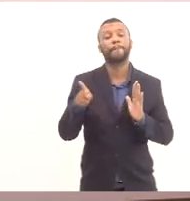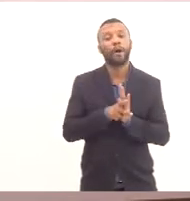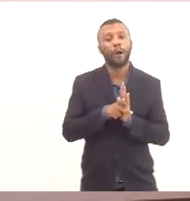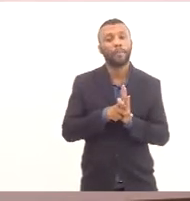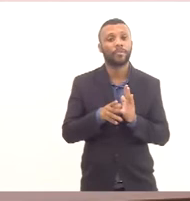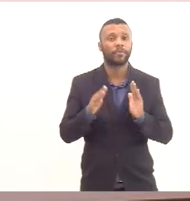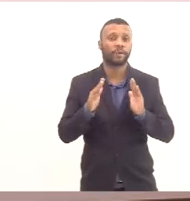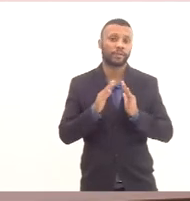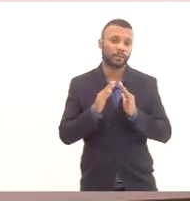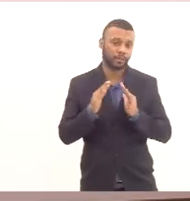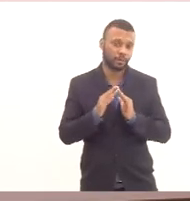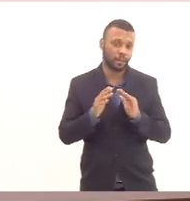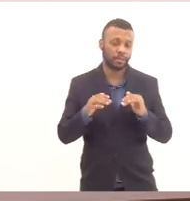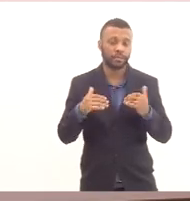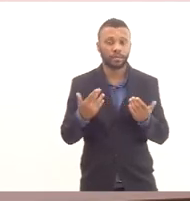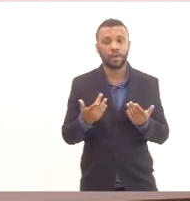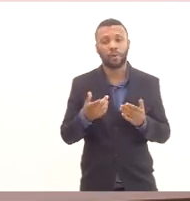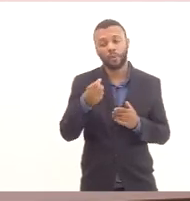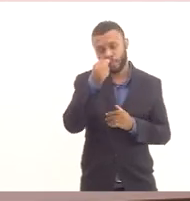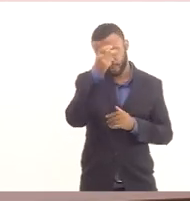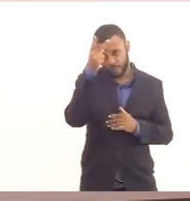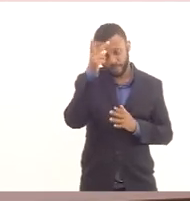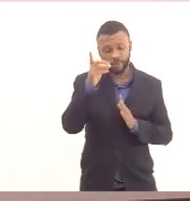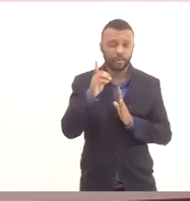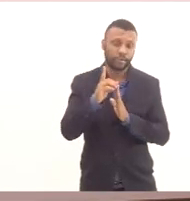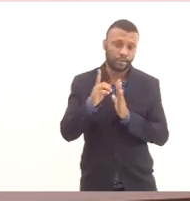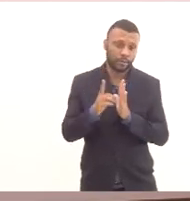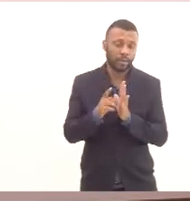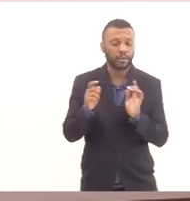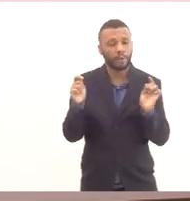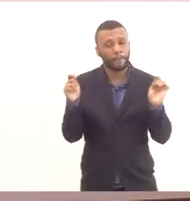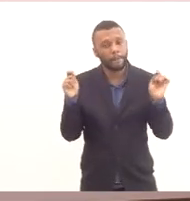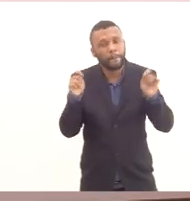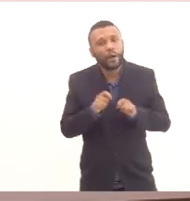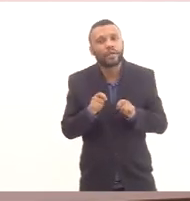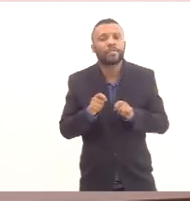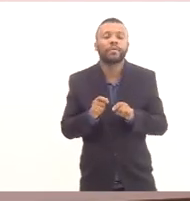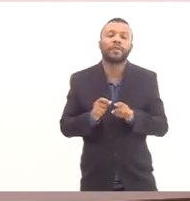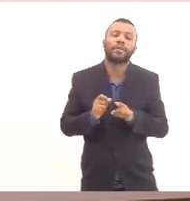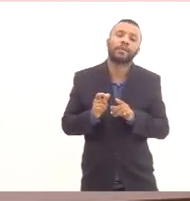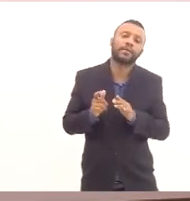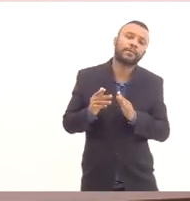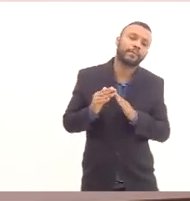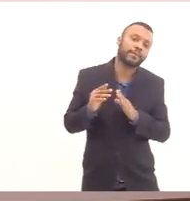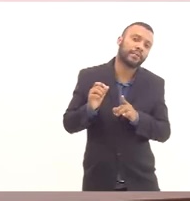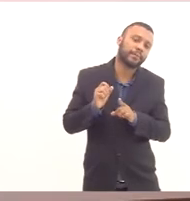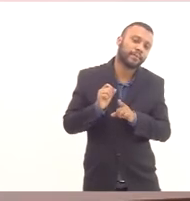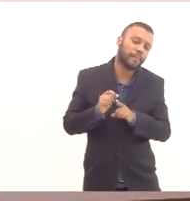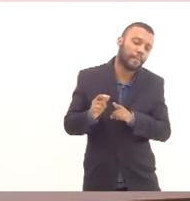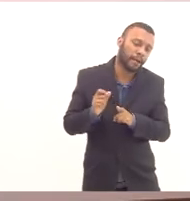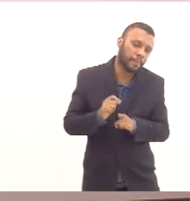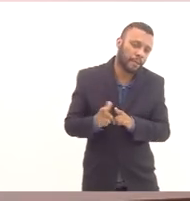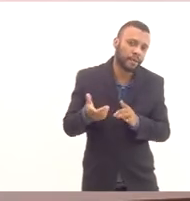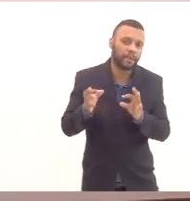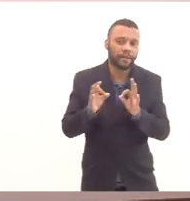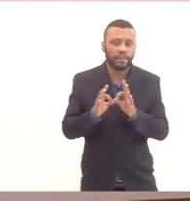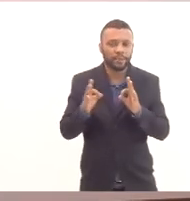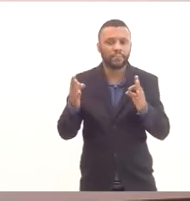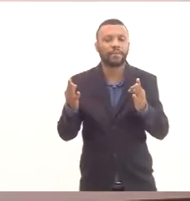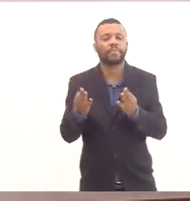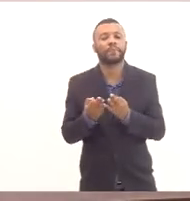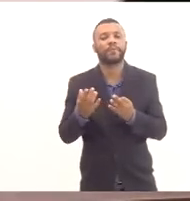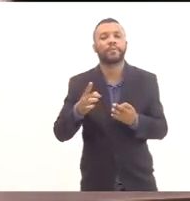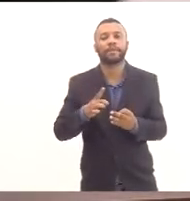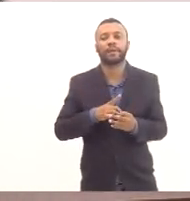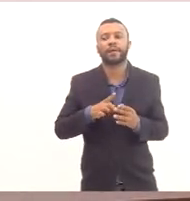então o município o decreto possibilitando esse pagamento então e com certeza as famílias estão desses casos aqui estão